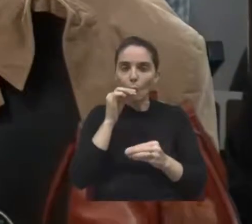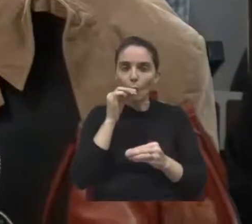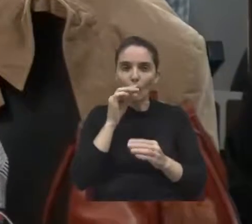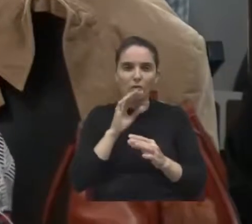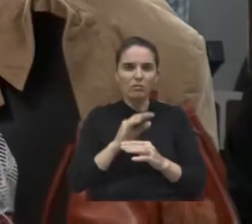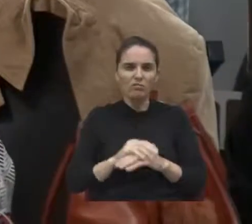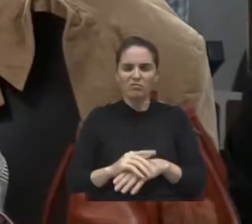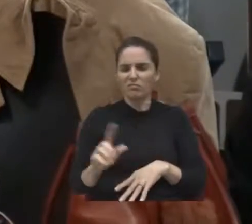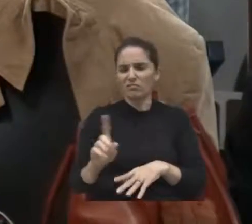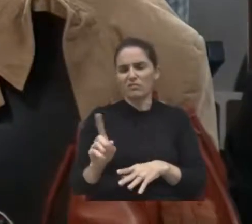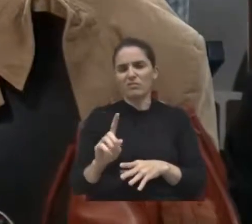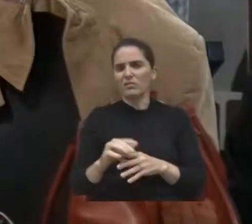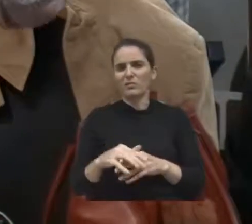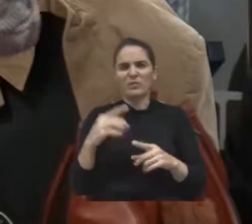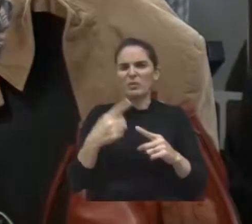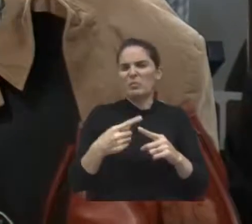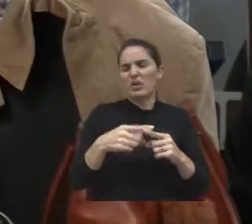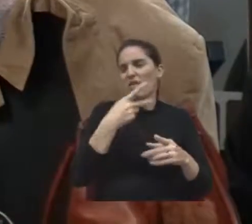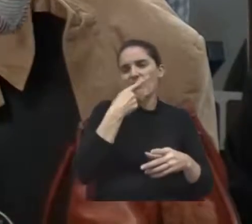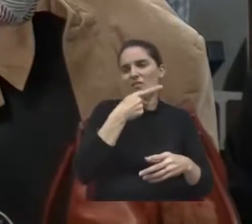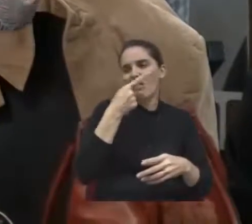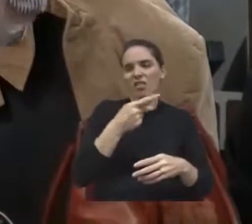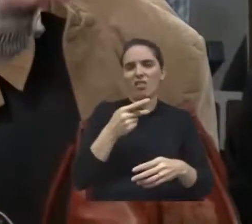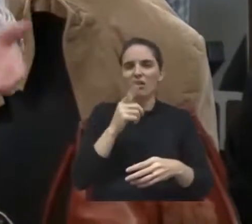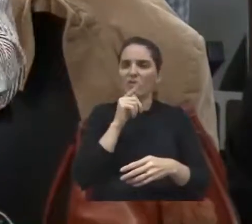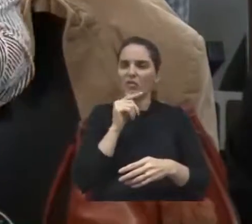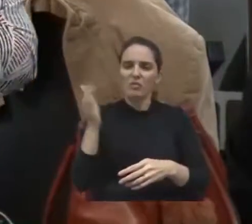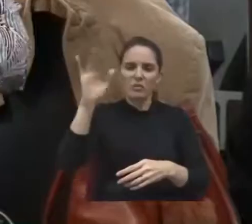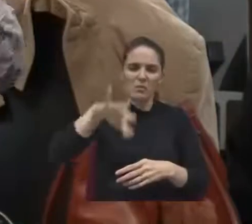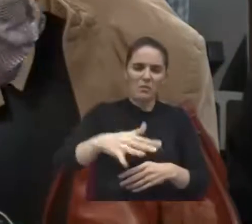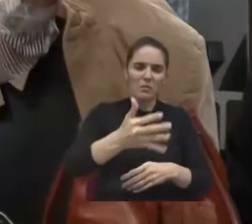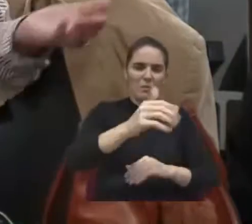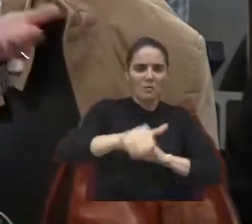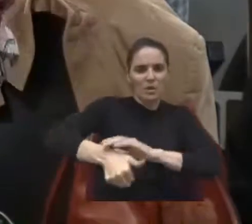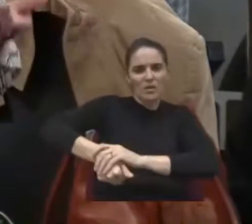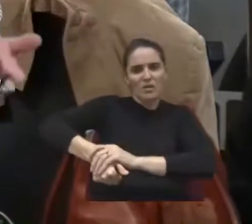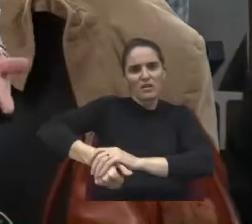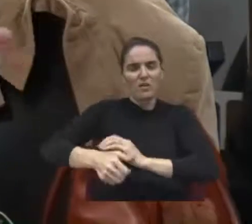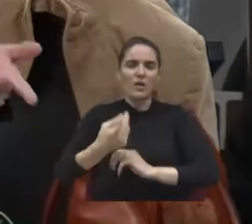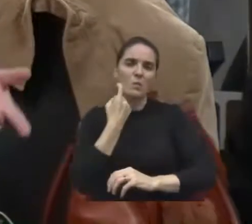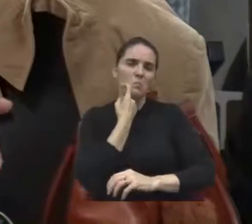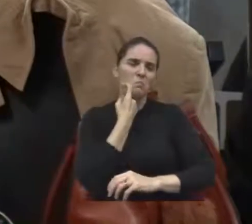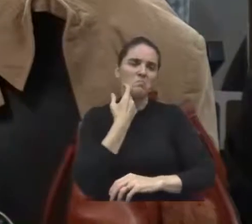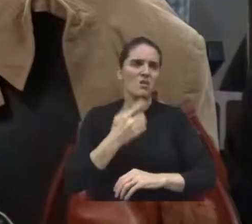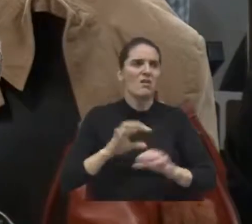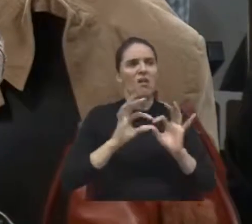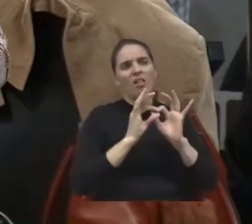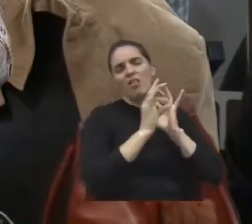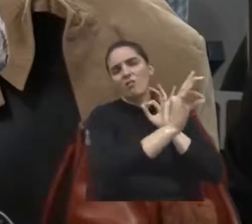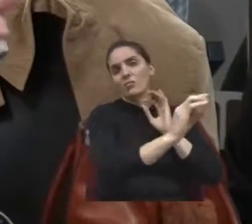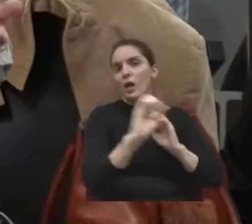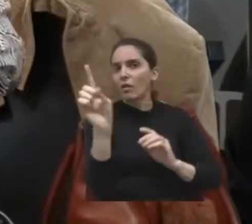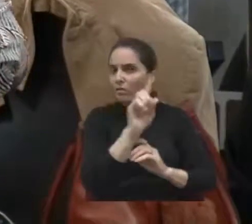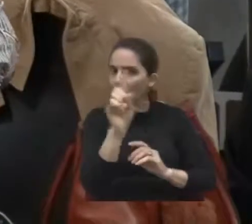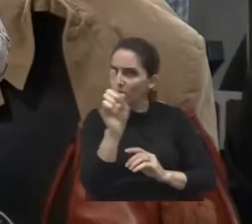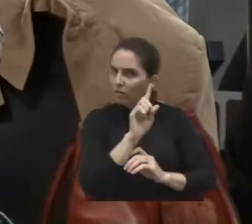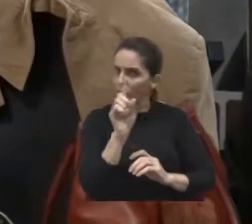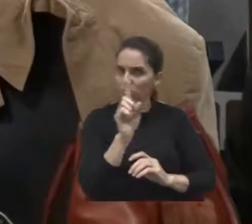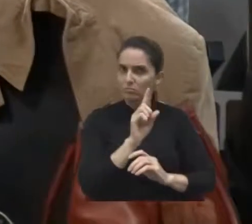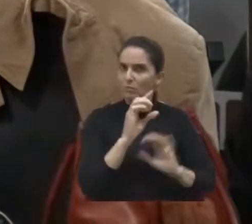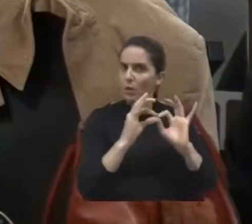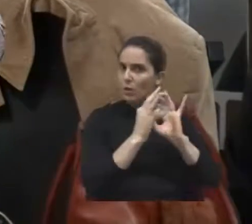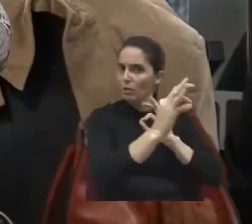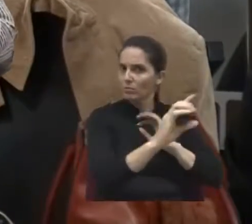está falando lá do mar, da tartaruga, dos peixes, tal, que está longe. Não, gente, não está longe. E que nós não vamos consumir